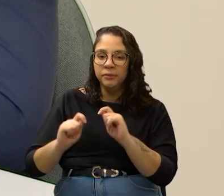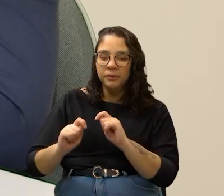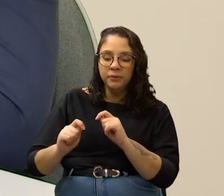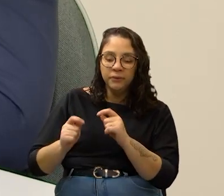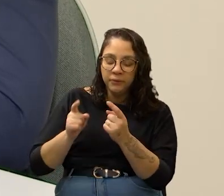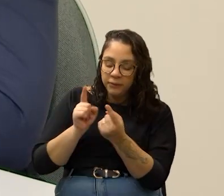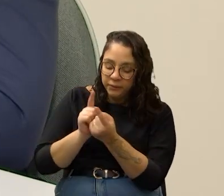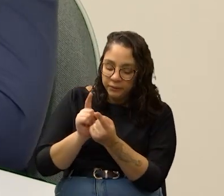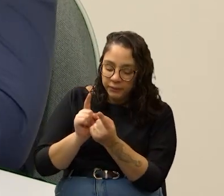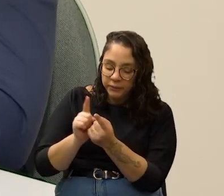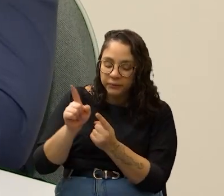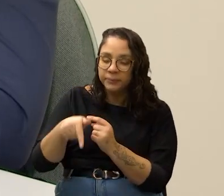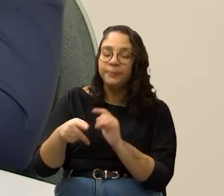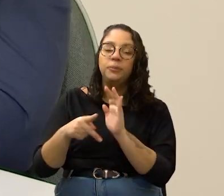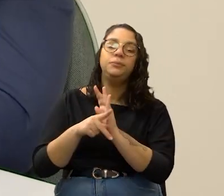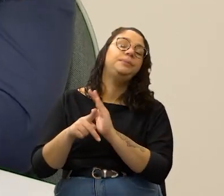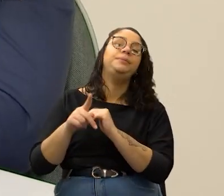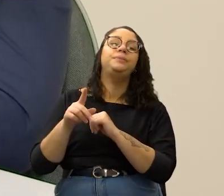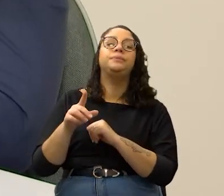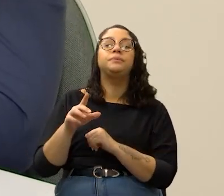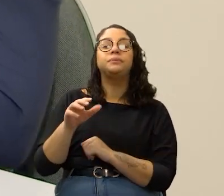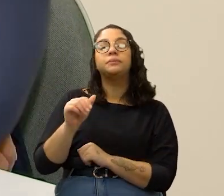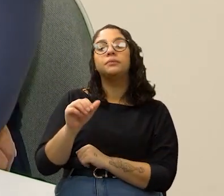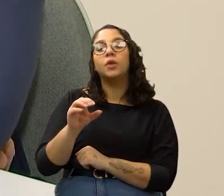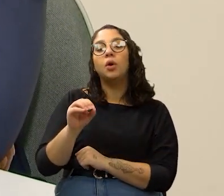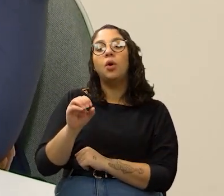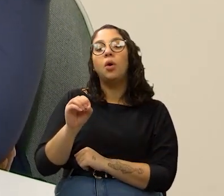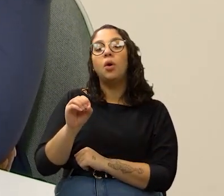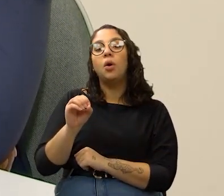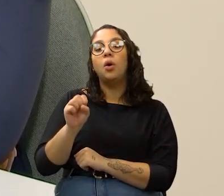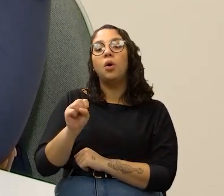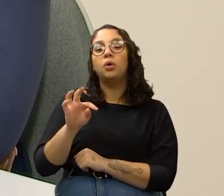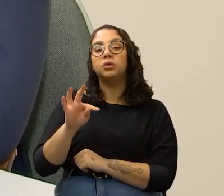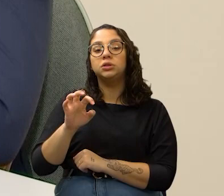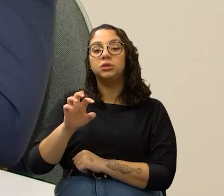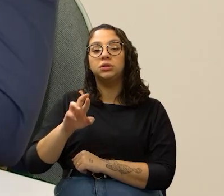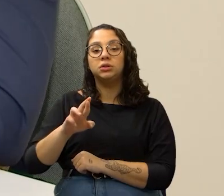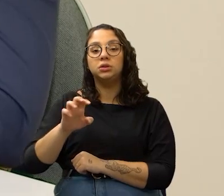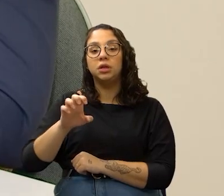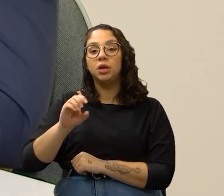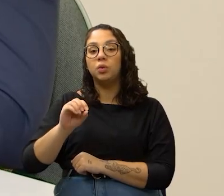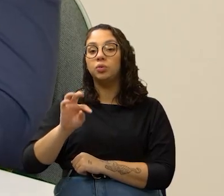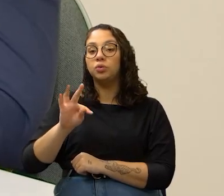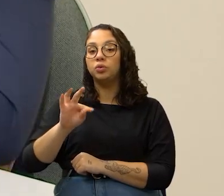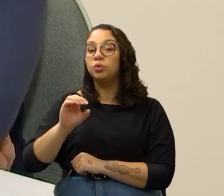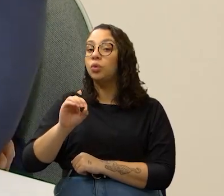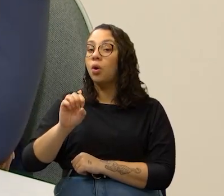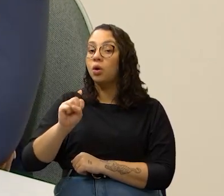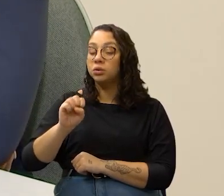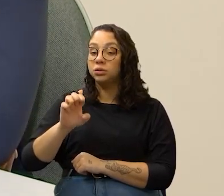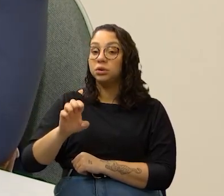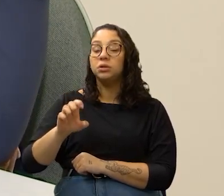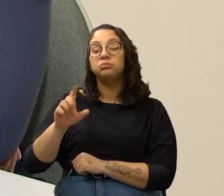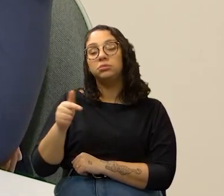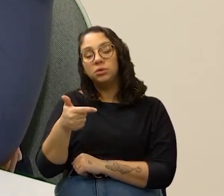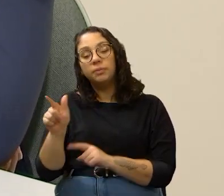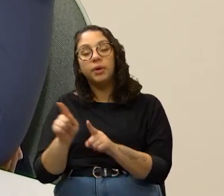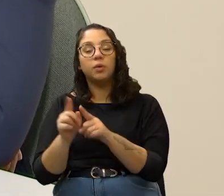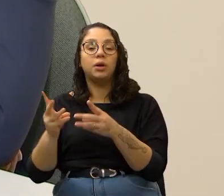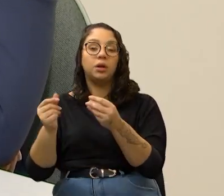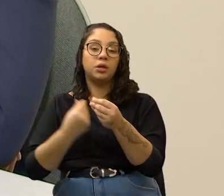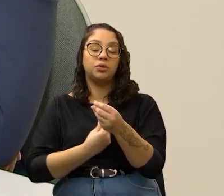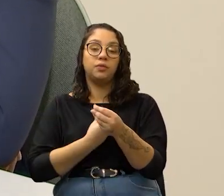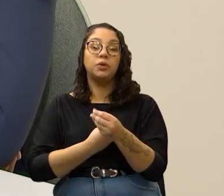uma sintomatologia clínica da osteoartrose e com qualidade de vida. Então, a gente tem média, né, por